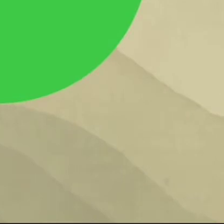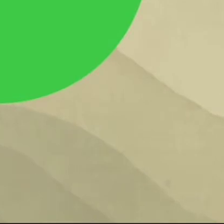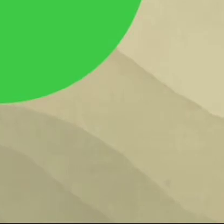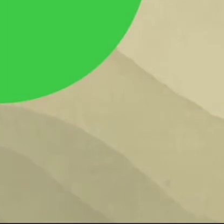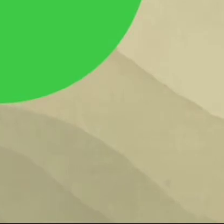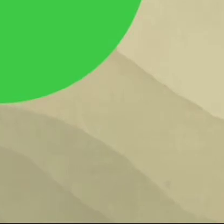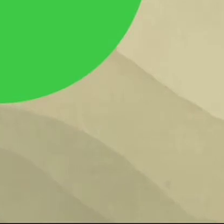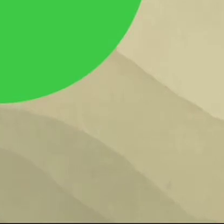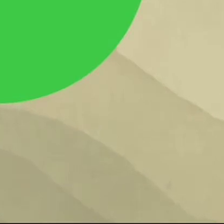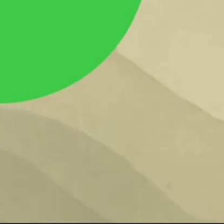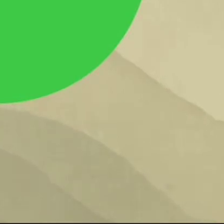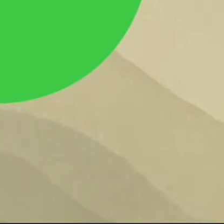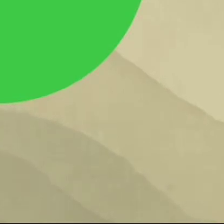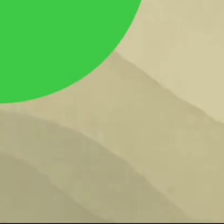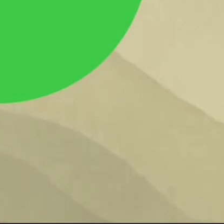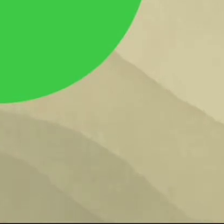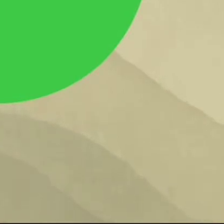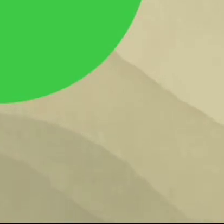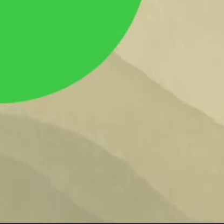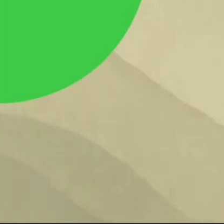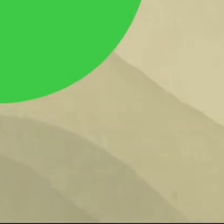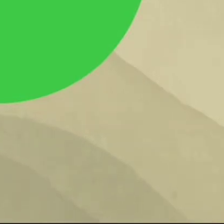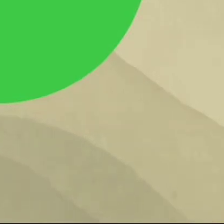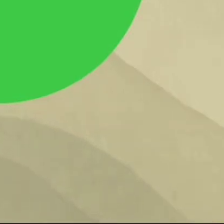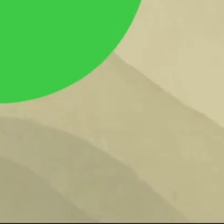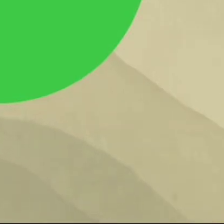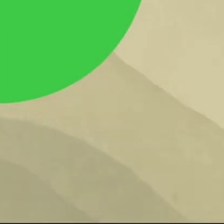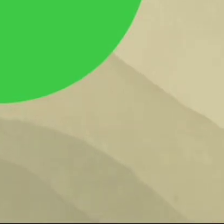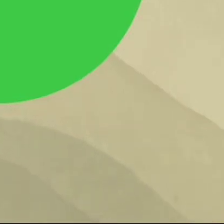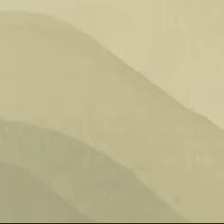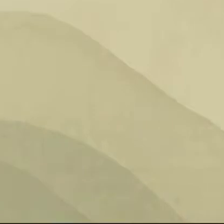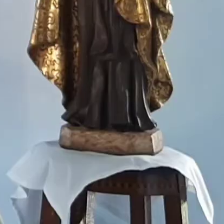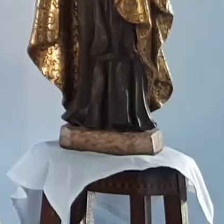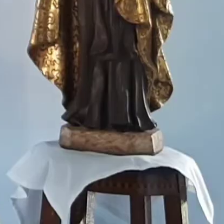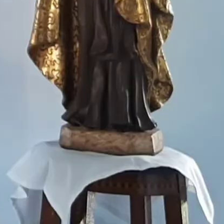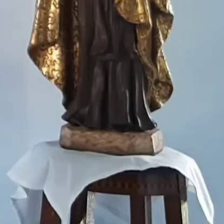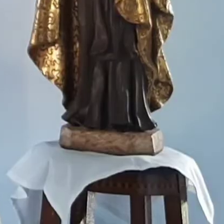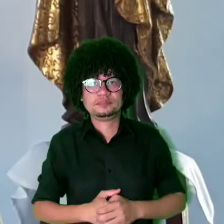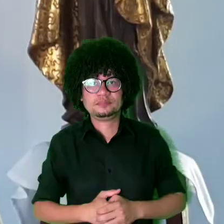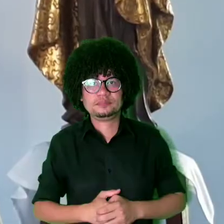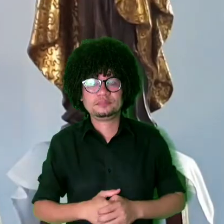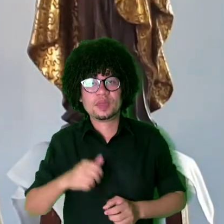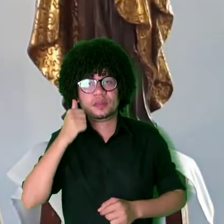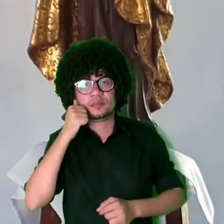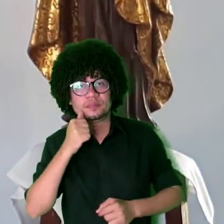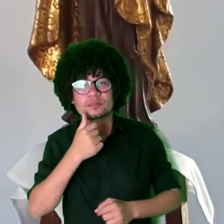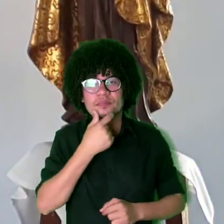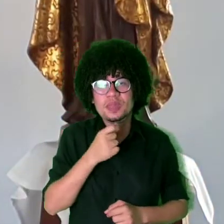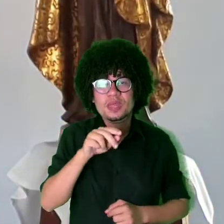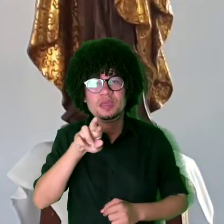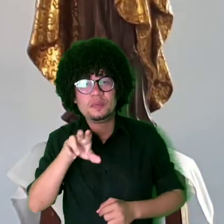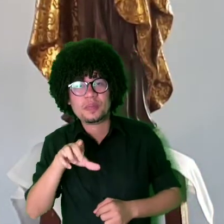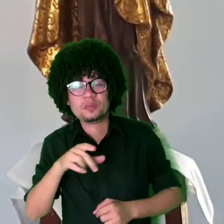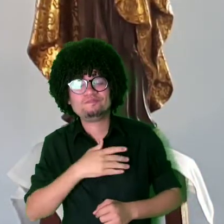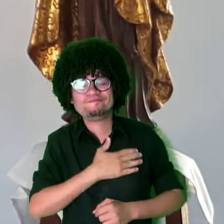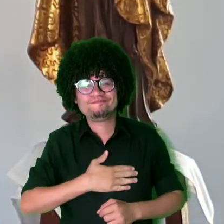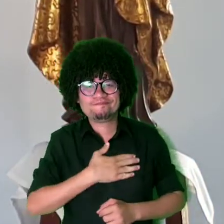só Deus não muda. Meus amados irmãos e irmãs,